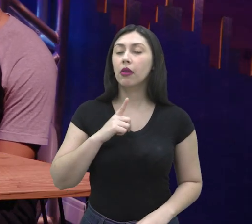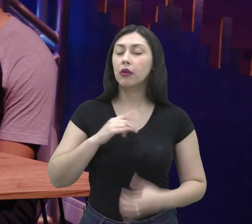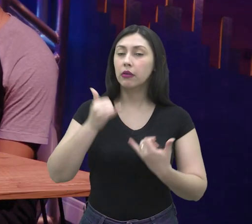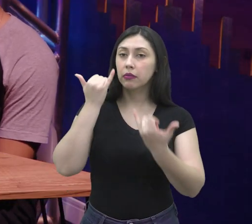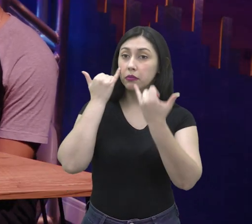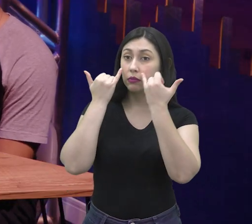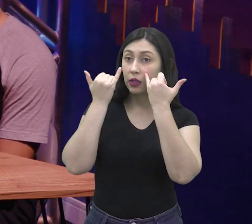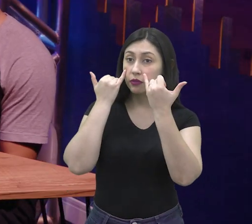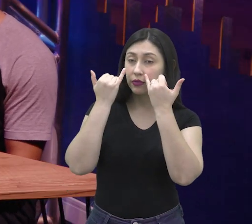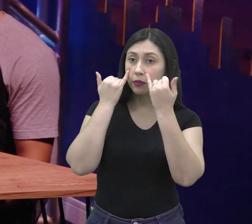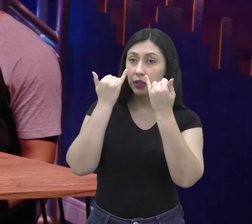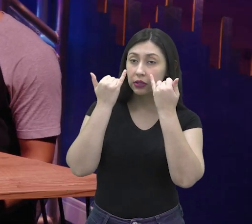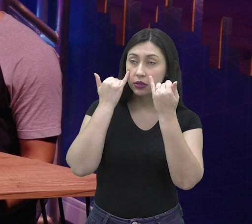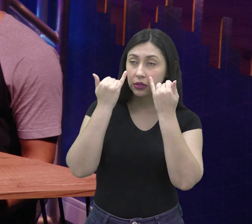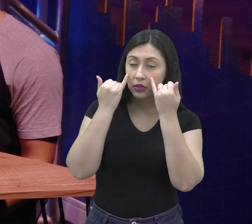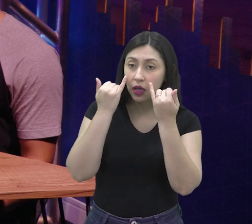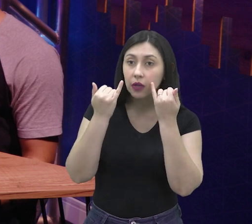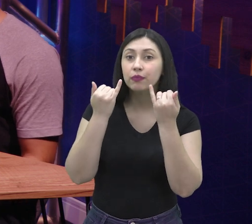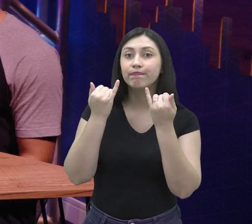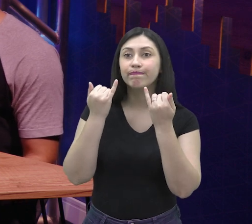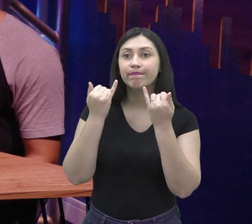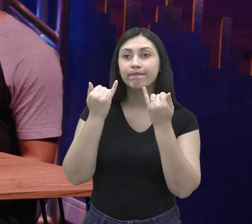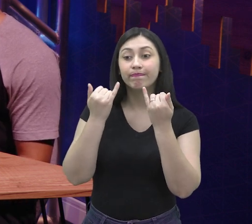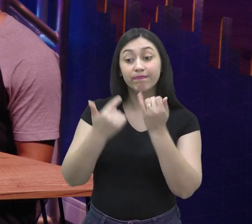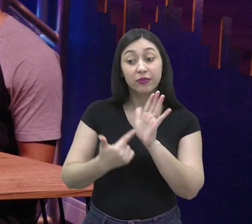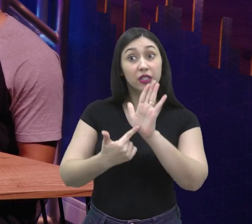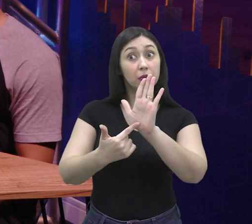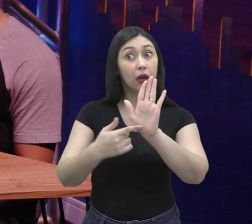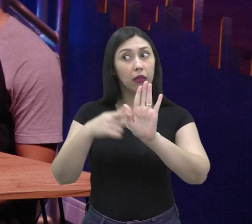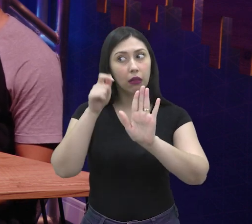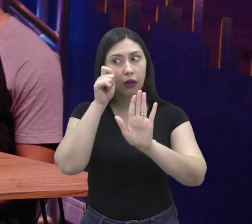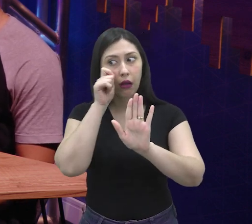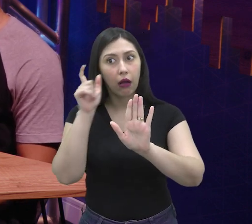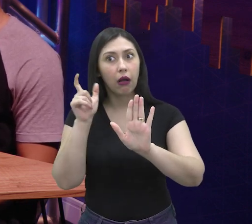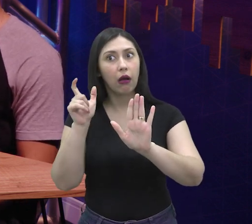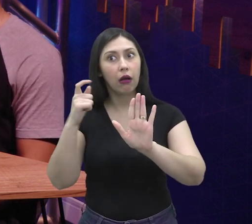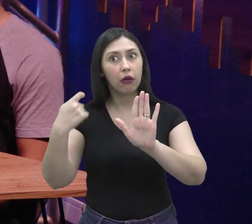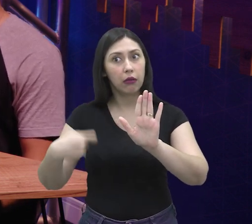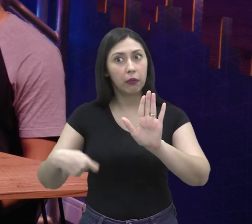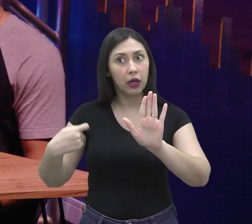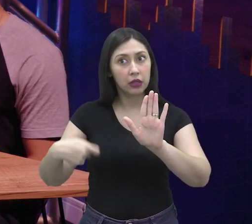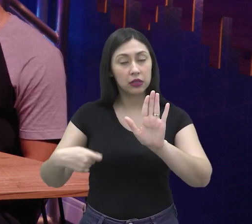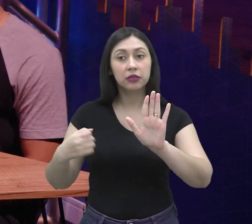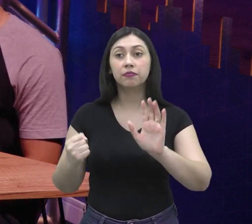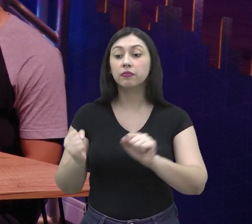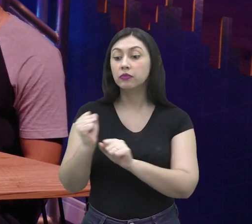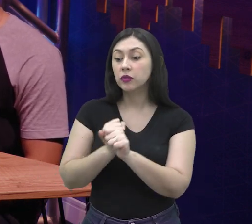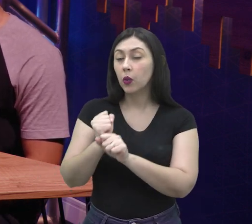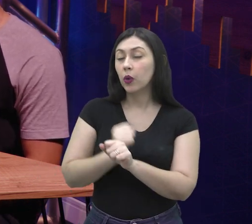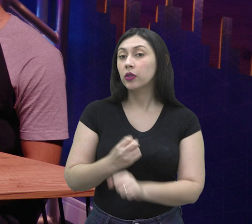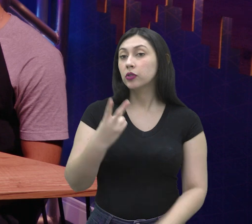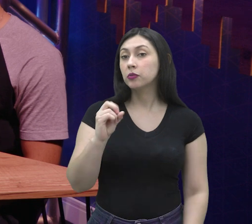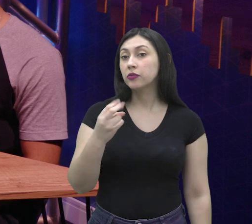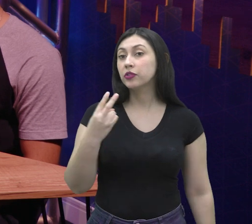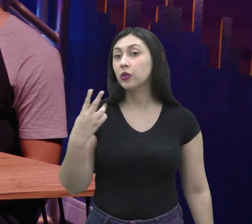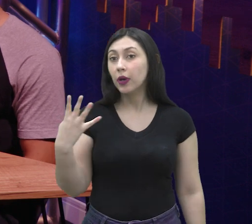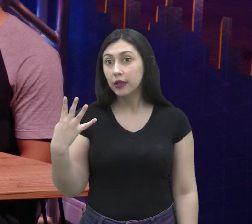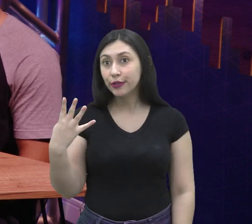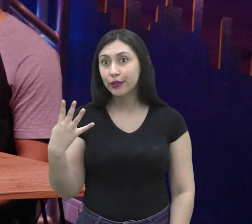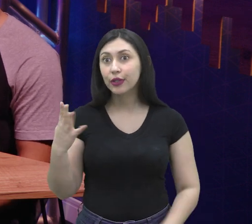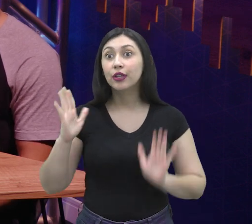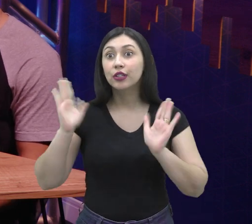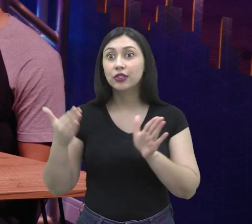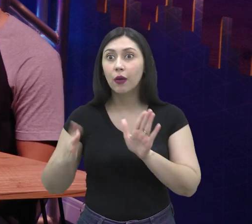aqui, Vicky, que já ergue uma plaquinha de alerta pra gente. Nesse ano de 2024, a gente